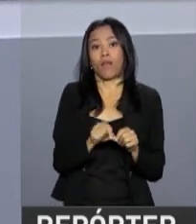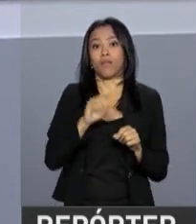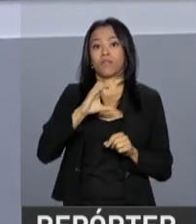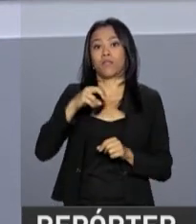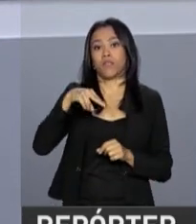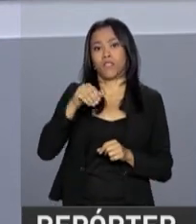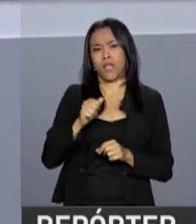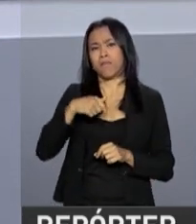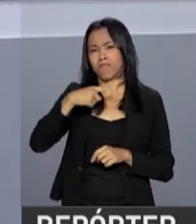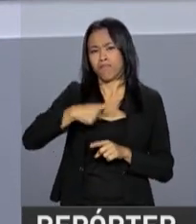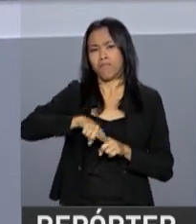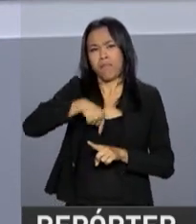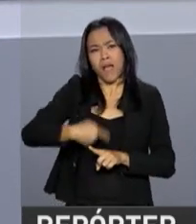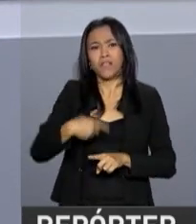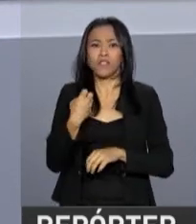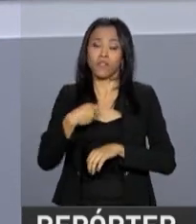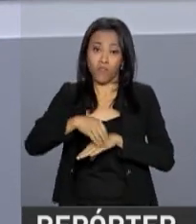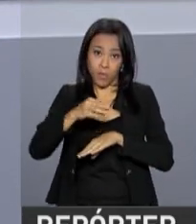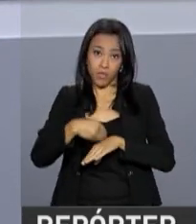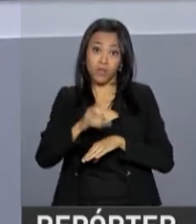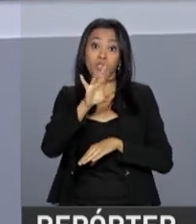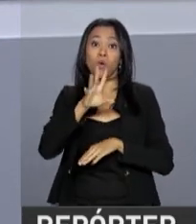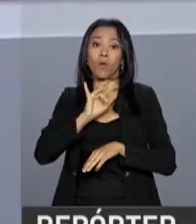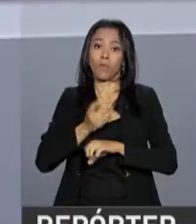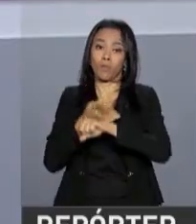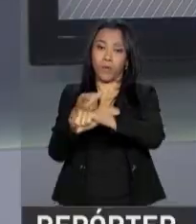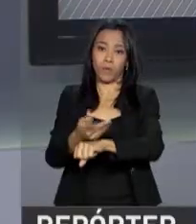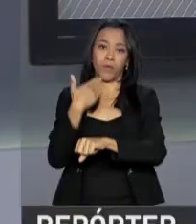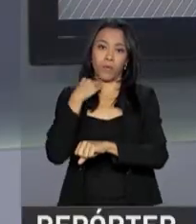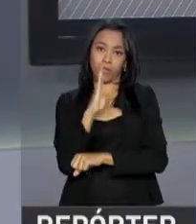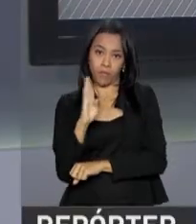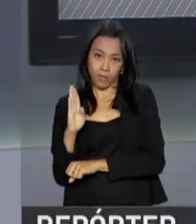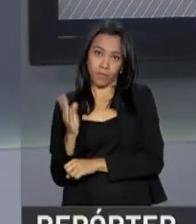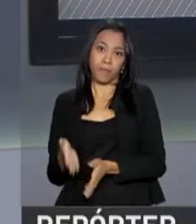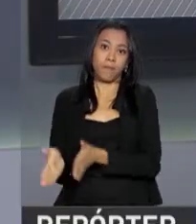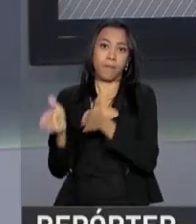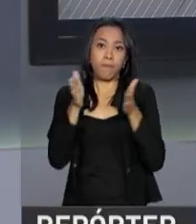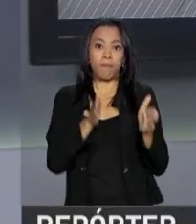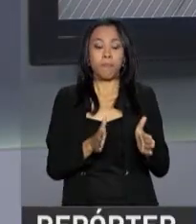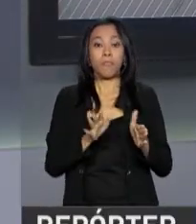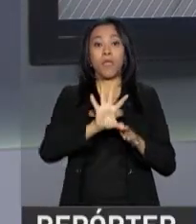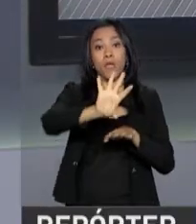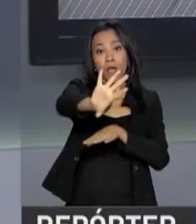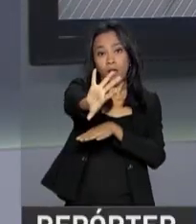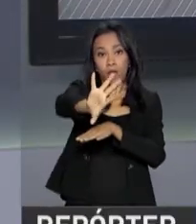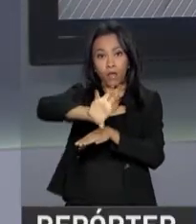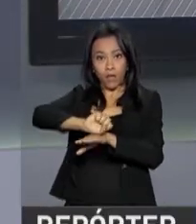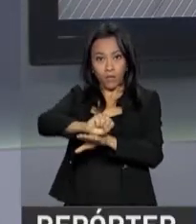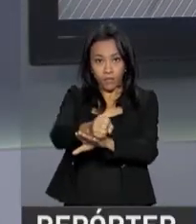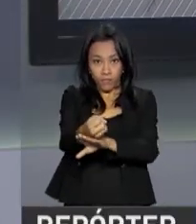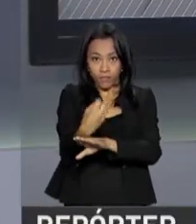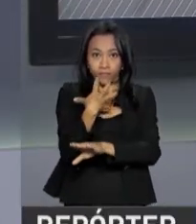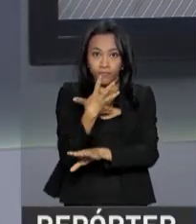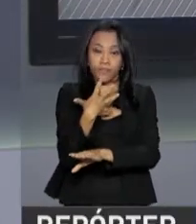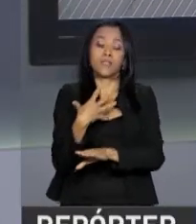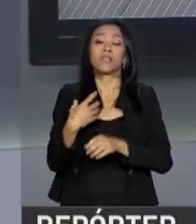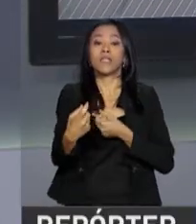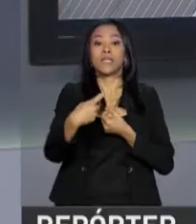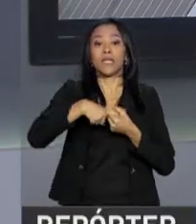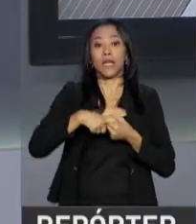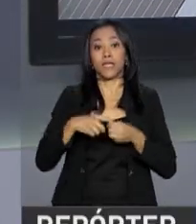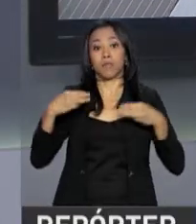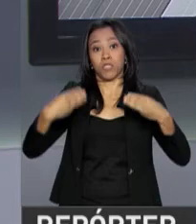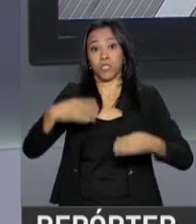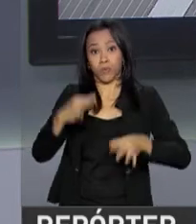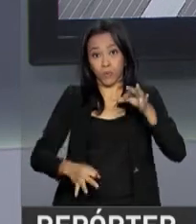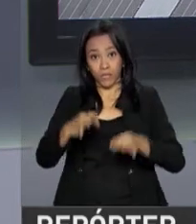mais informações basta ir até uma agência do banco do brasil as ouvidorias ligadas ao ministério da justiça como o arquivo nacional